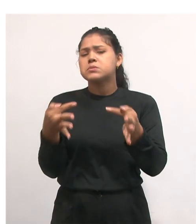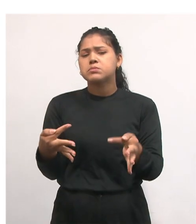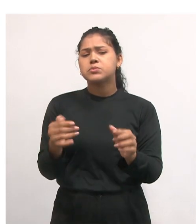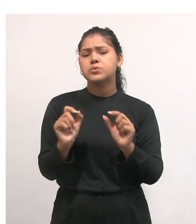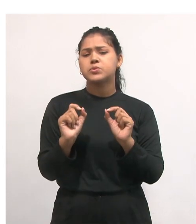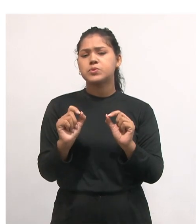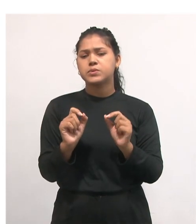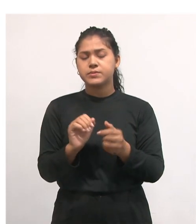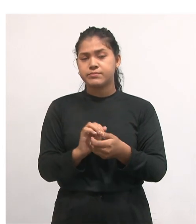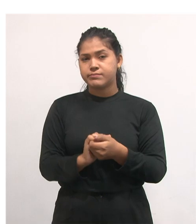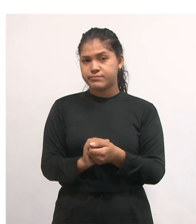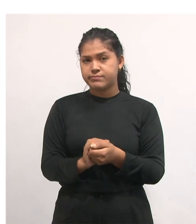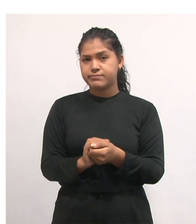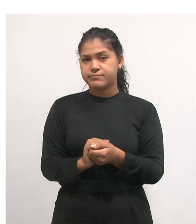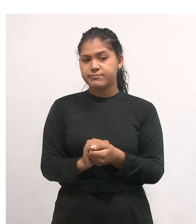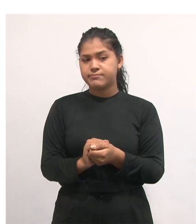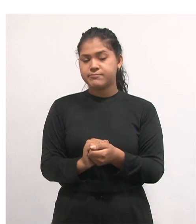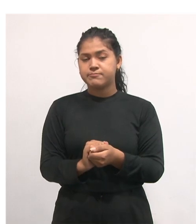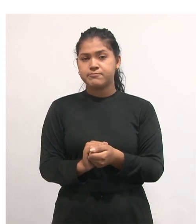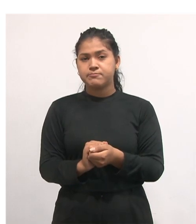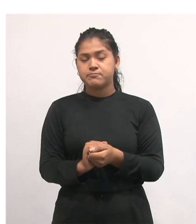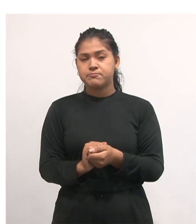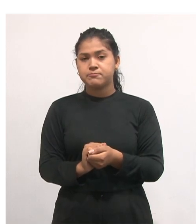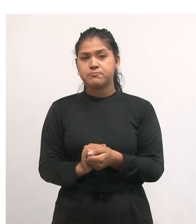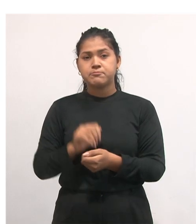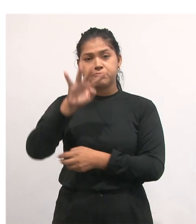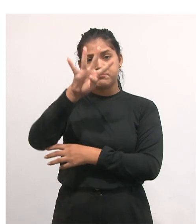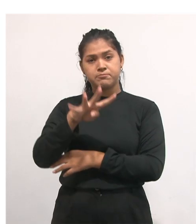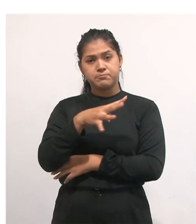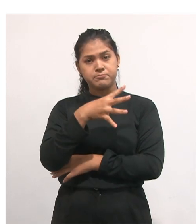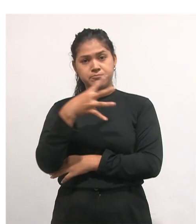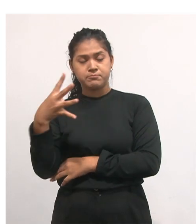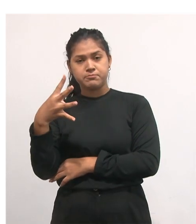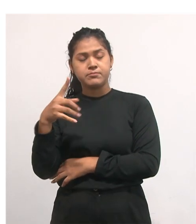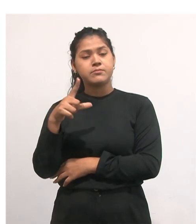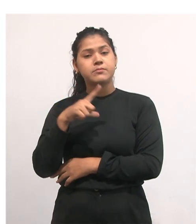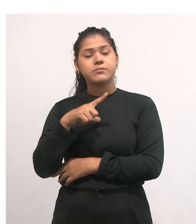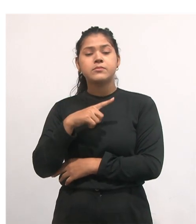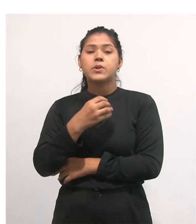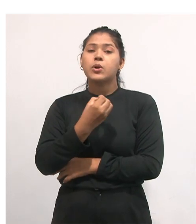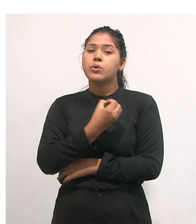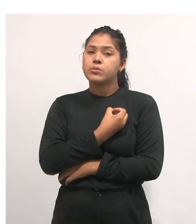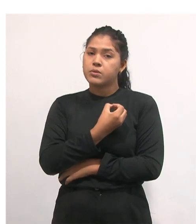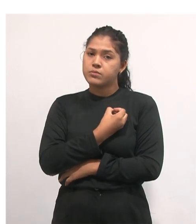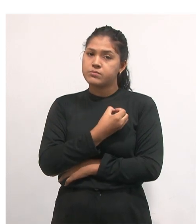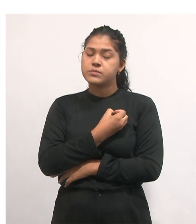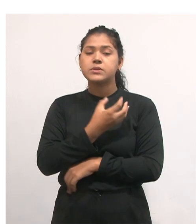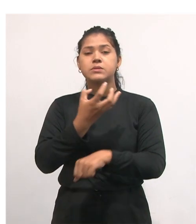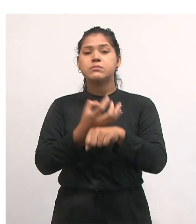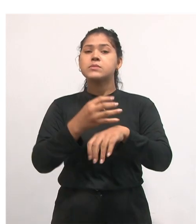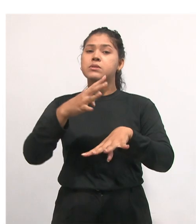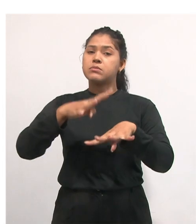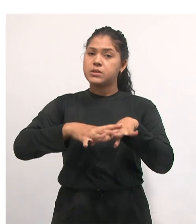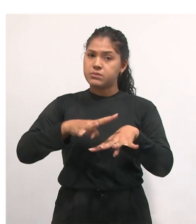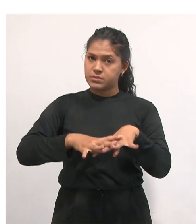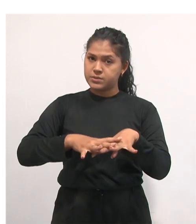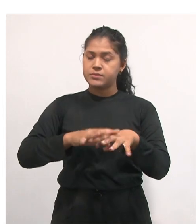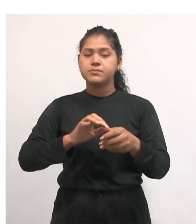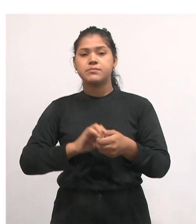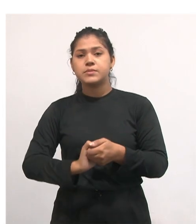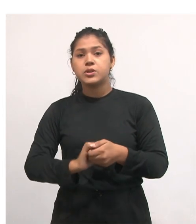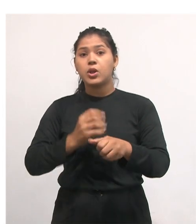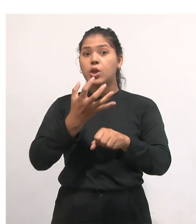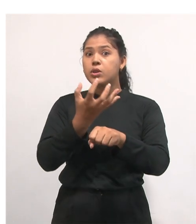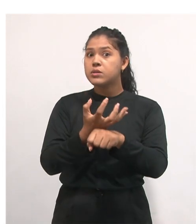fazer esse trabalho. Vejam só, a tabela abaixo dispõe as notas de matemática e estatística de